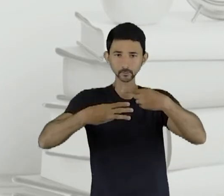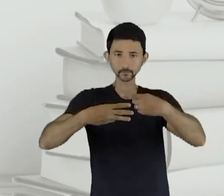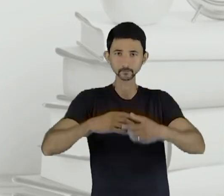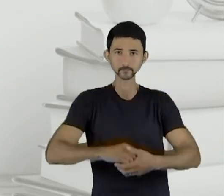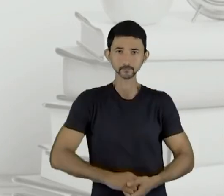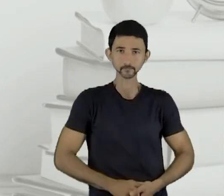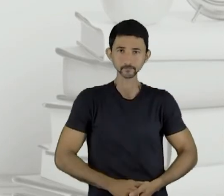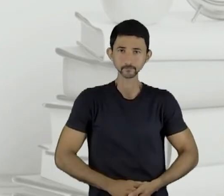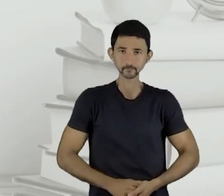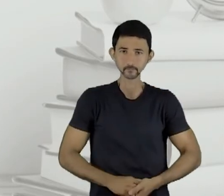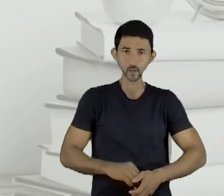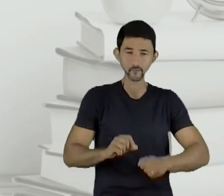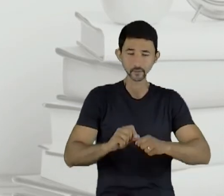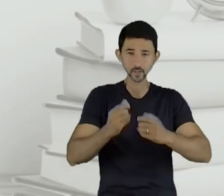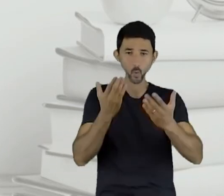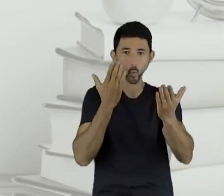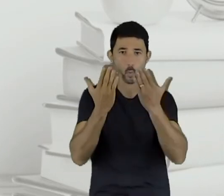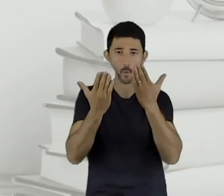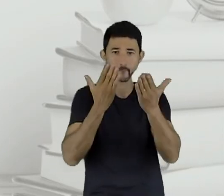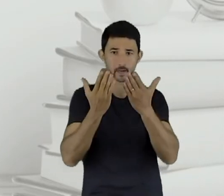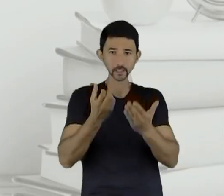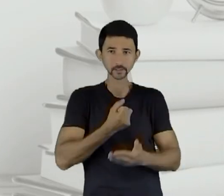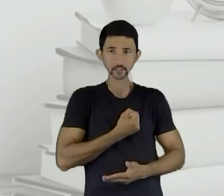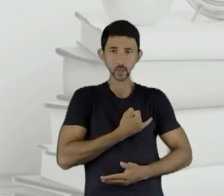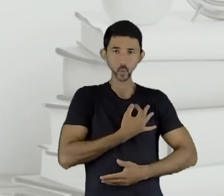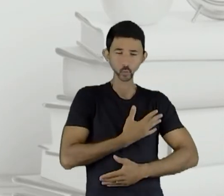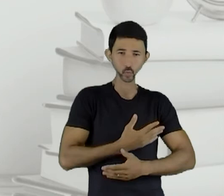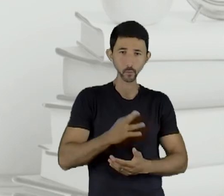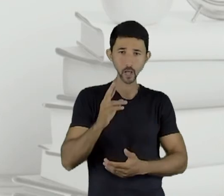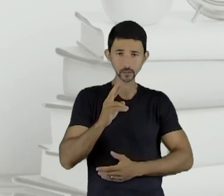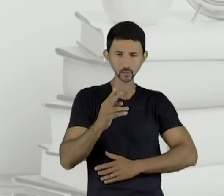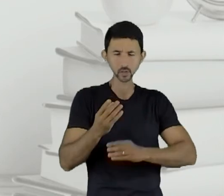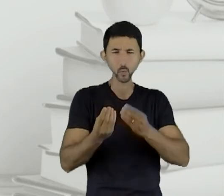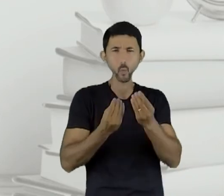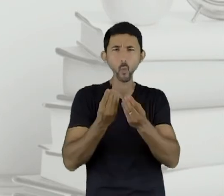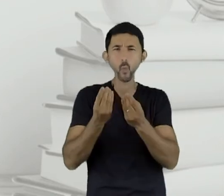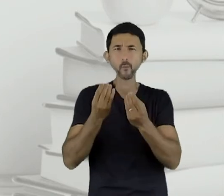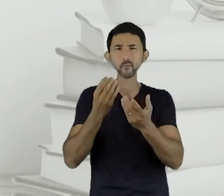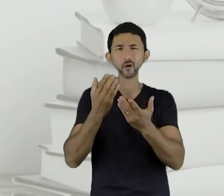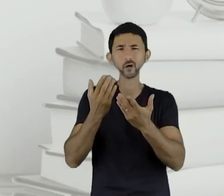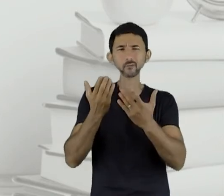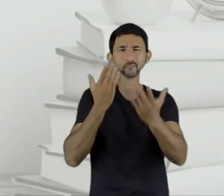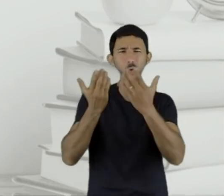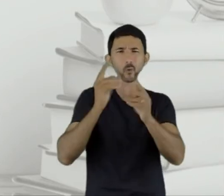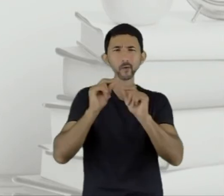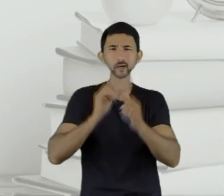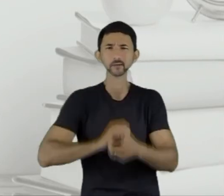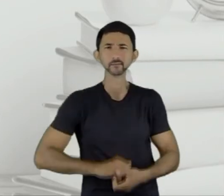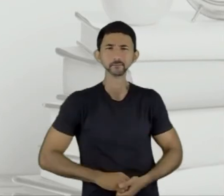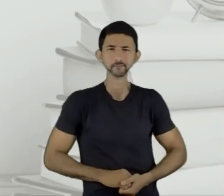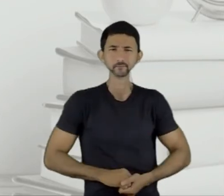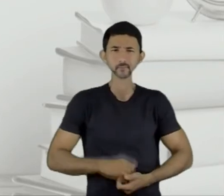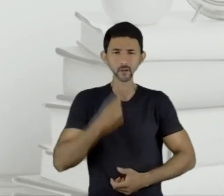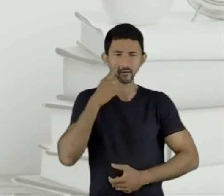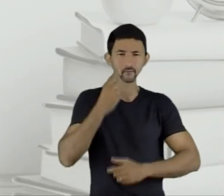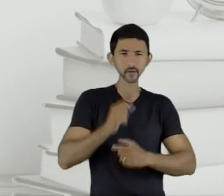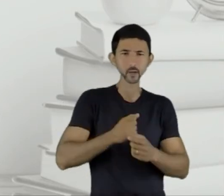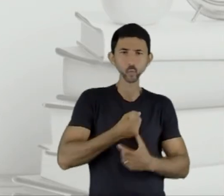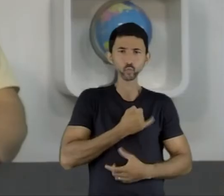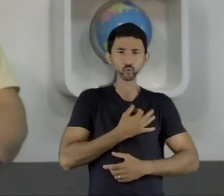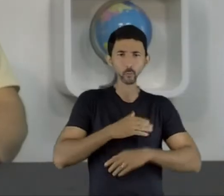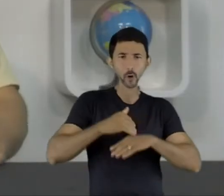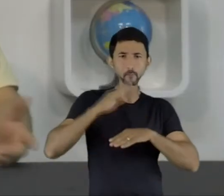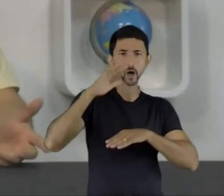Então, a gente pode comparar também os números racionais. Como assim comparar? A gente vai verificar quem é o maior, quem é o